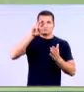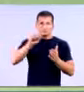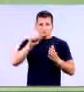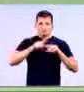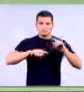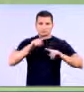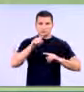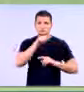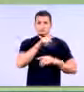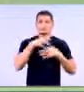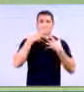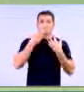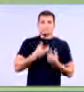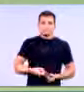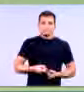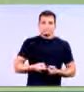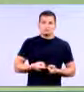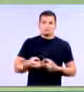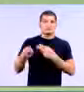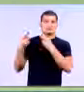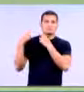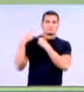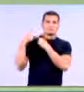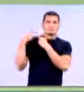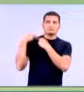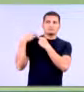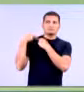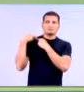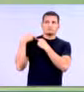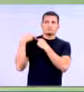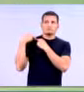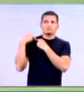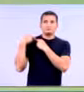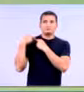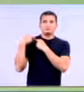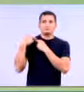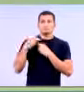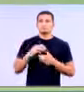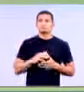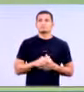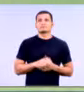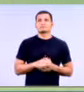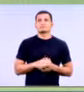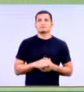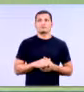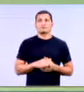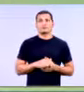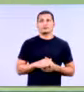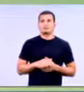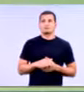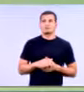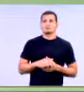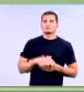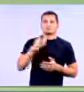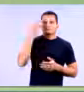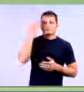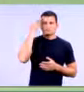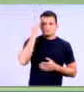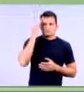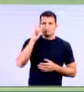ele assume a responsabilidade, né, e as suas consequências. Compreender que